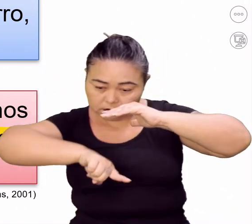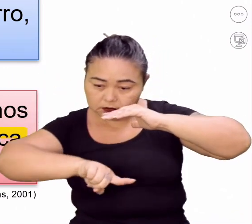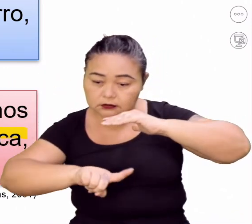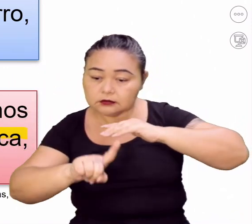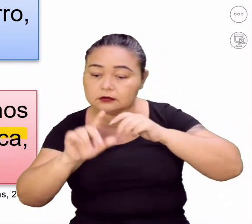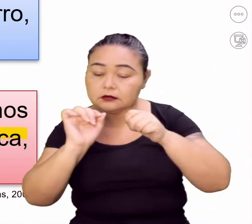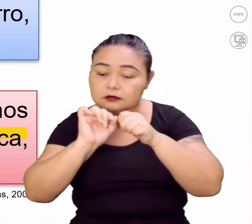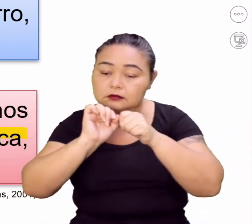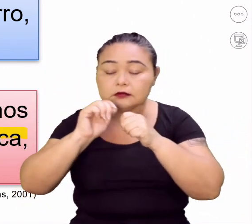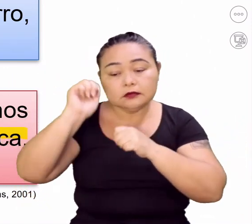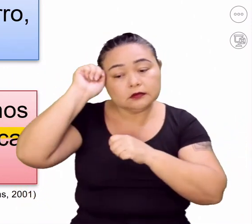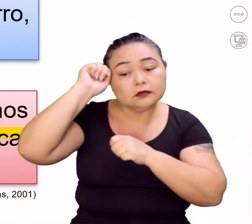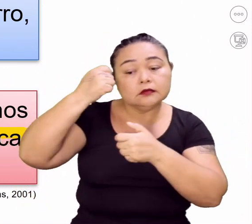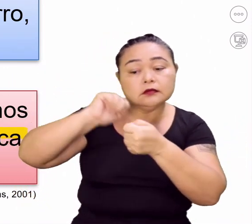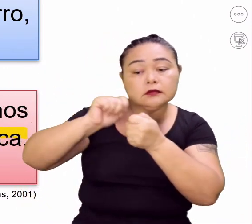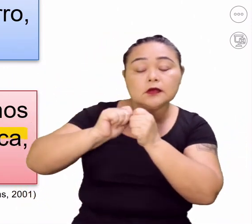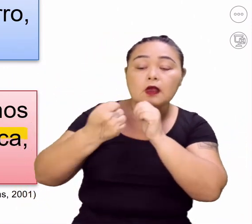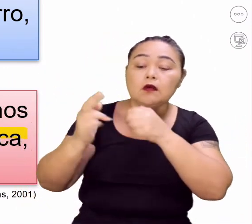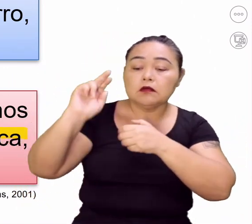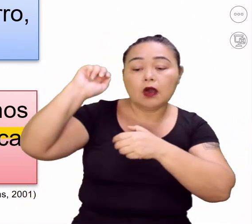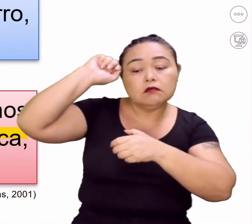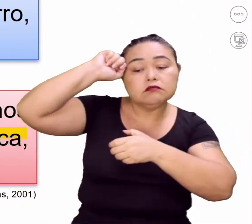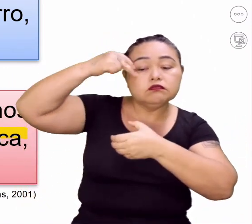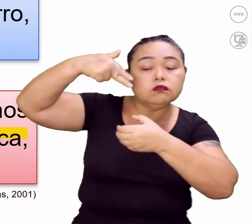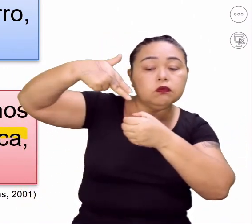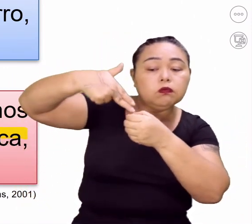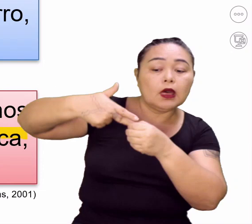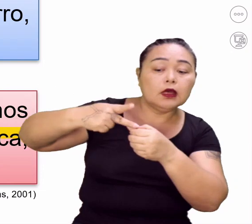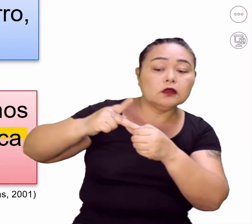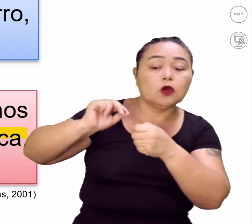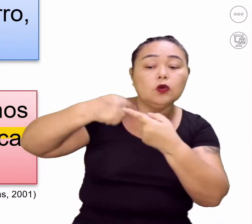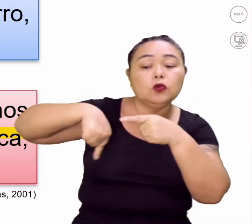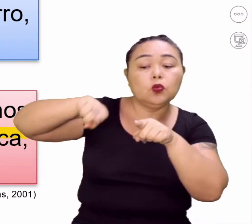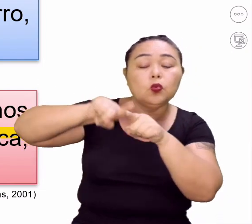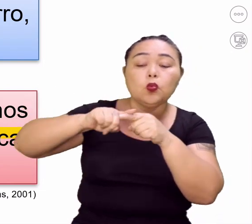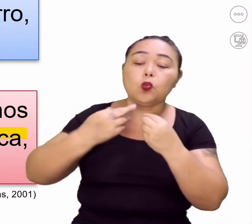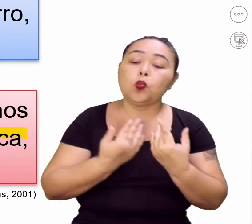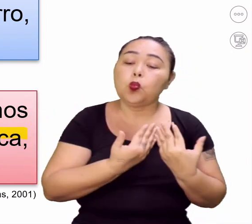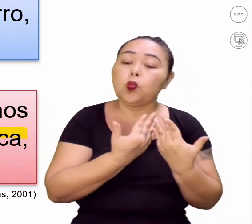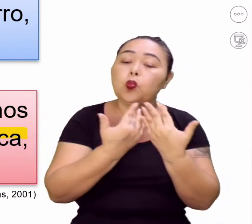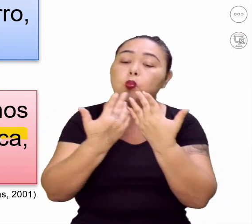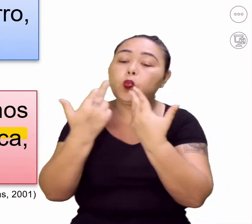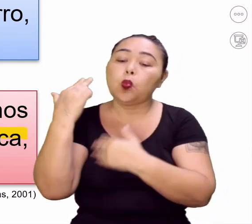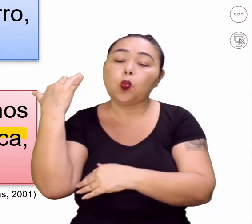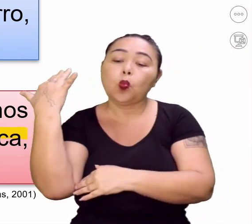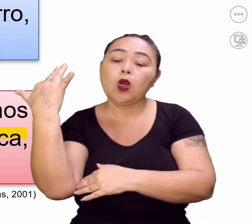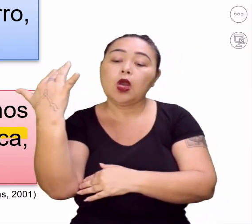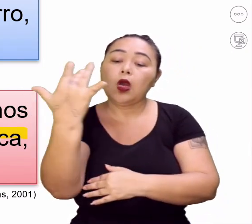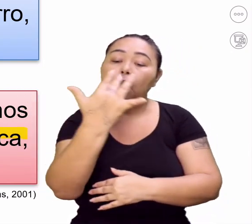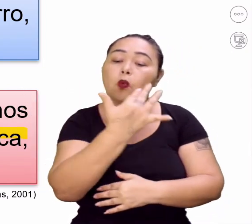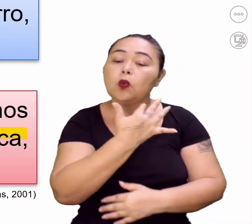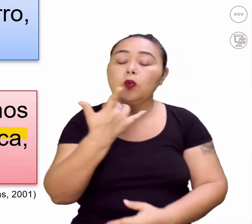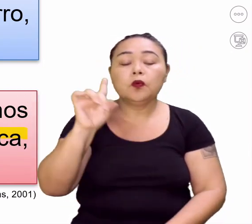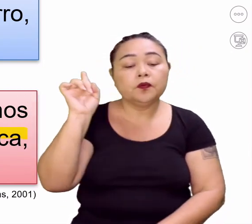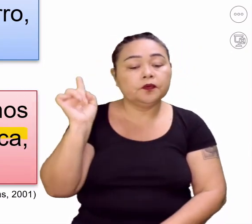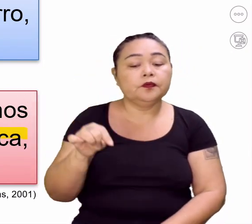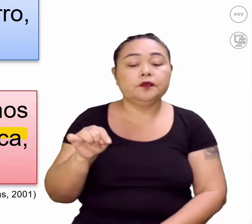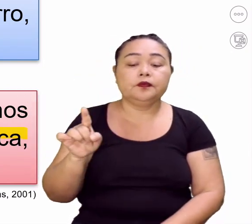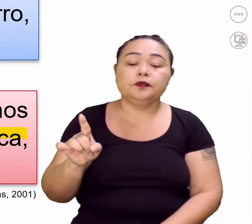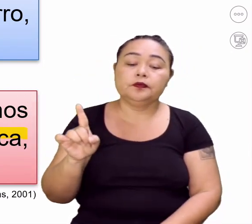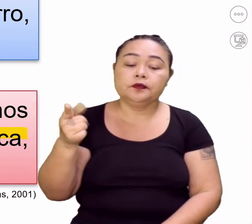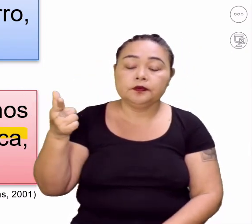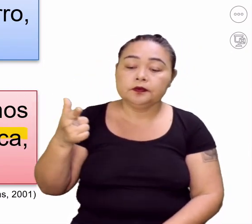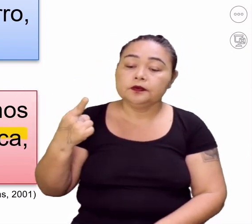fósseis, carvão, petróleo e gás natural. que são importantes aí. Por que falar, né, professor Jorge? Por que